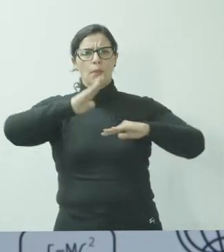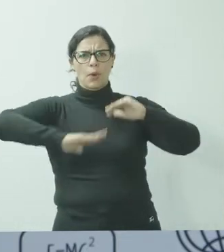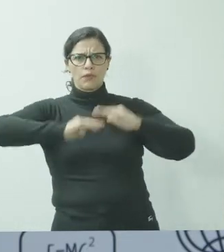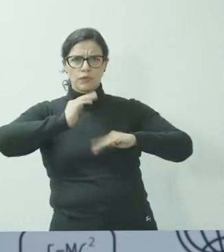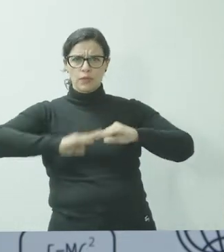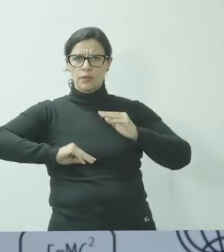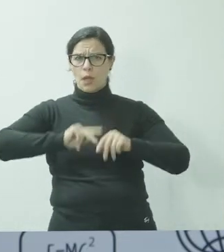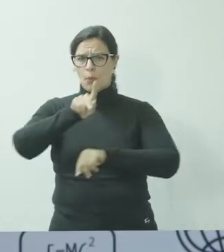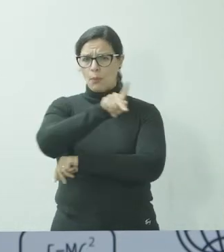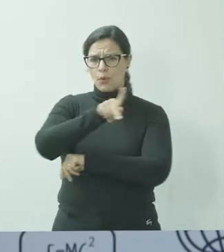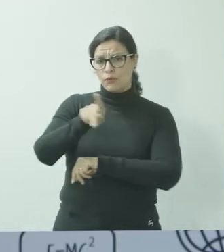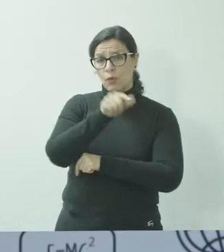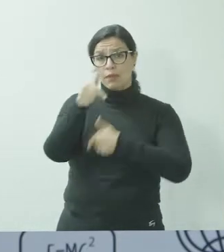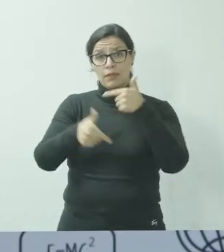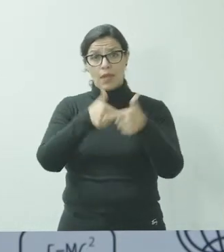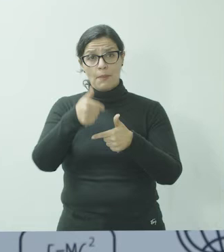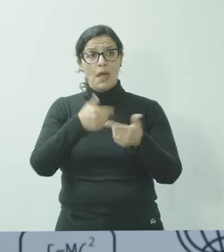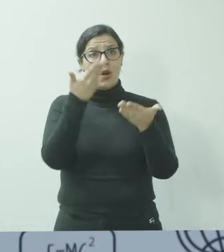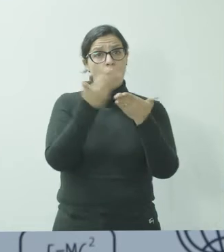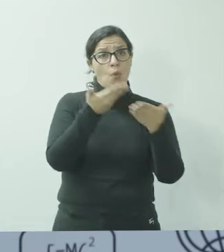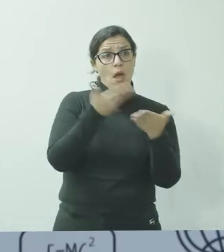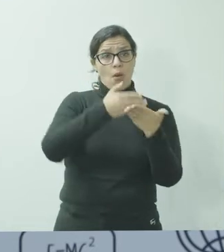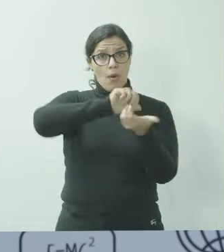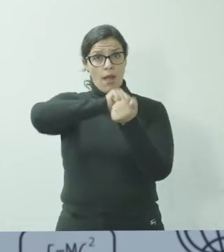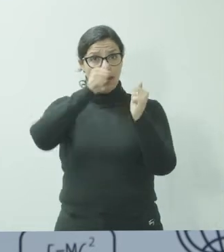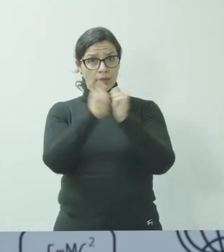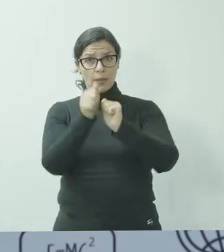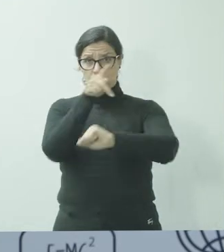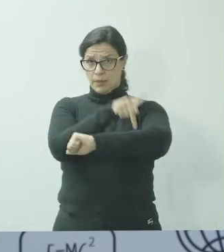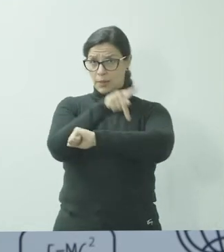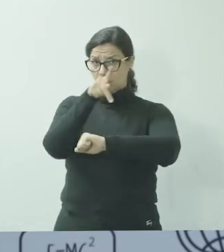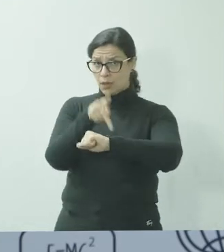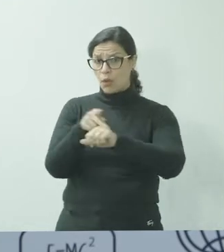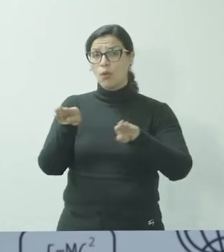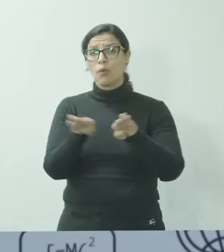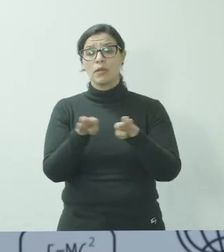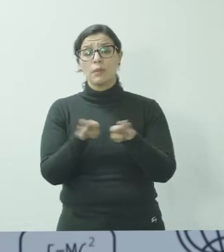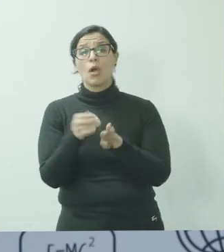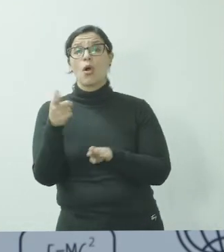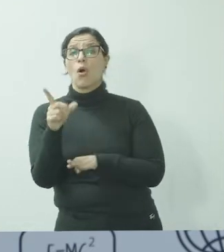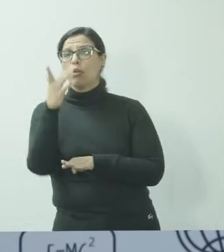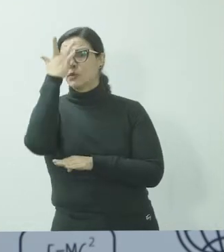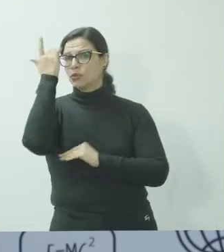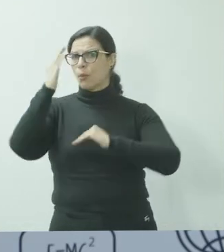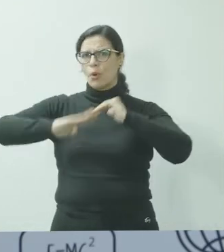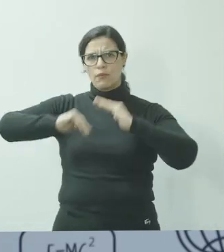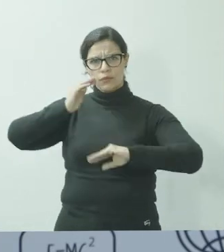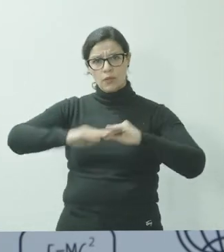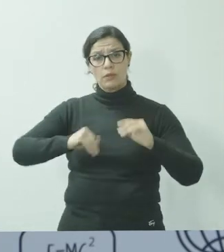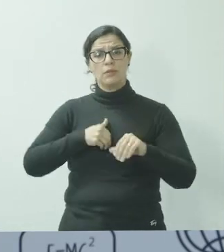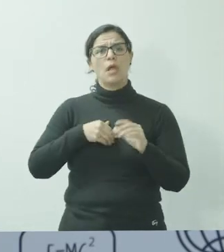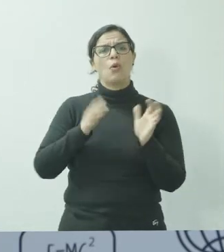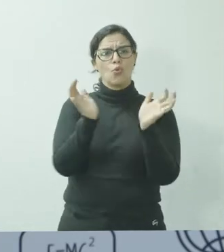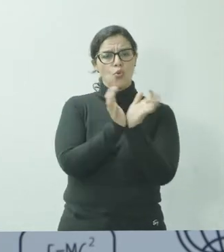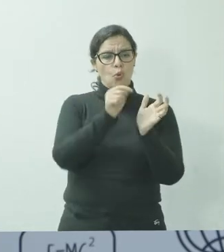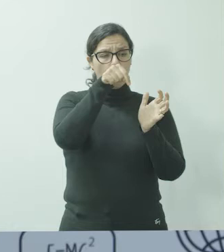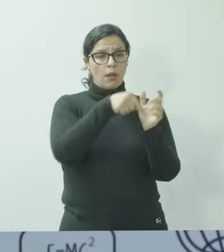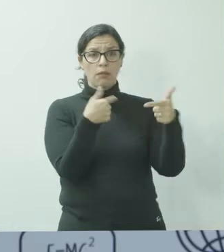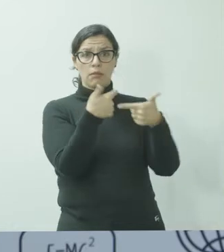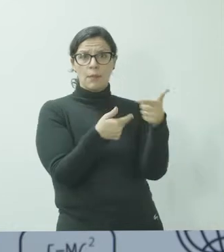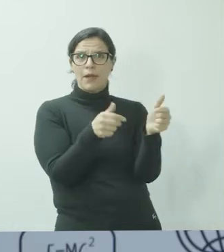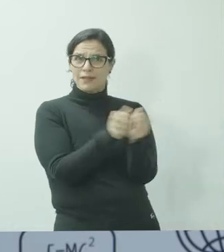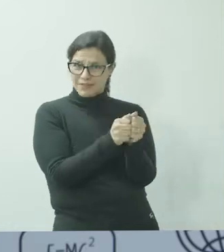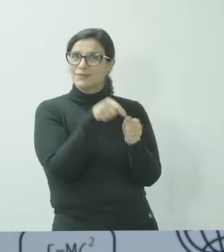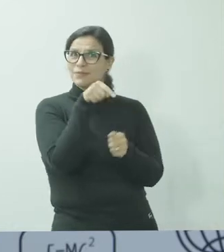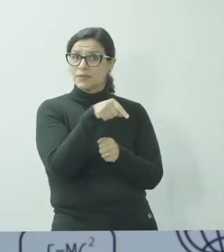as professoras que trabalham nas aulas de adequação pedagógica e outros profissionais fazem parte desse